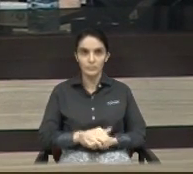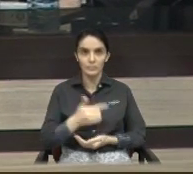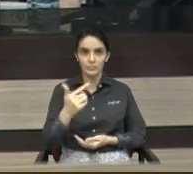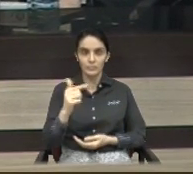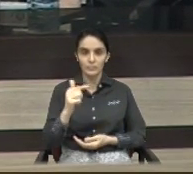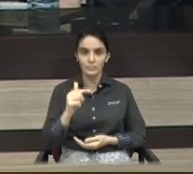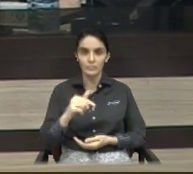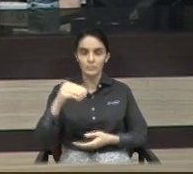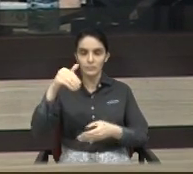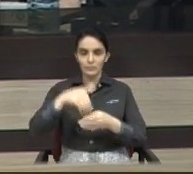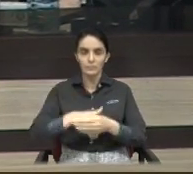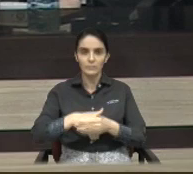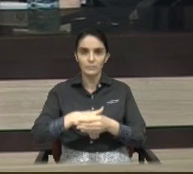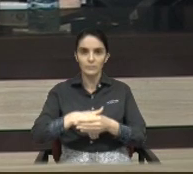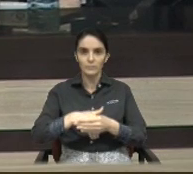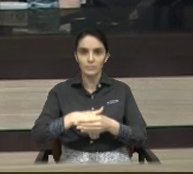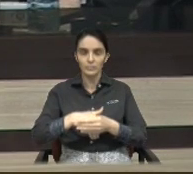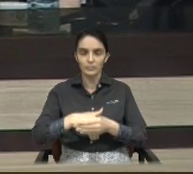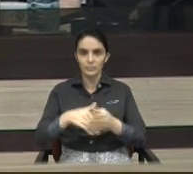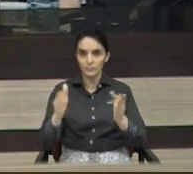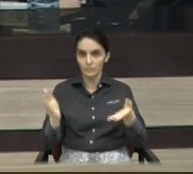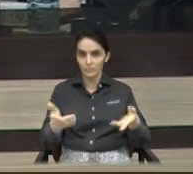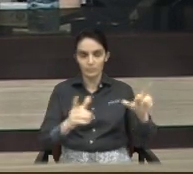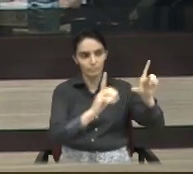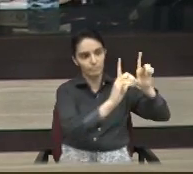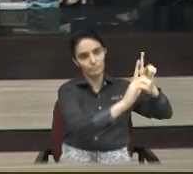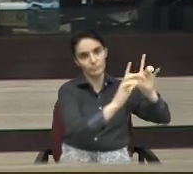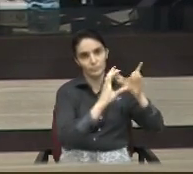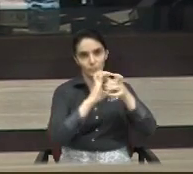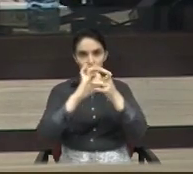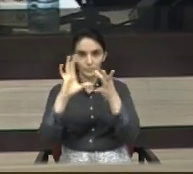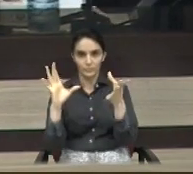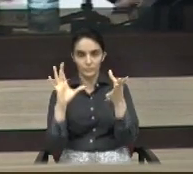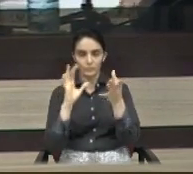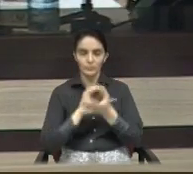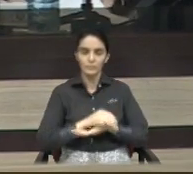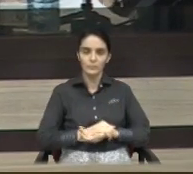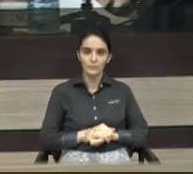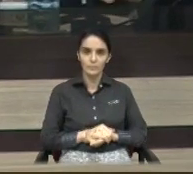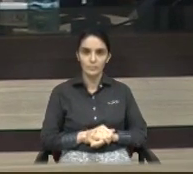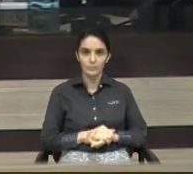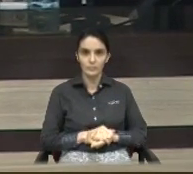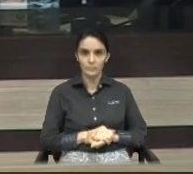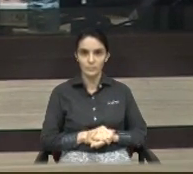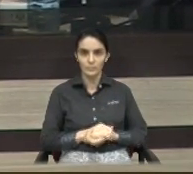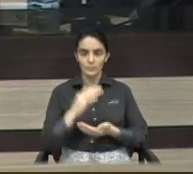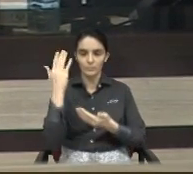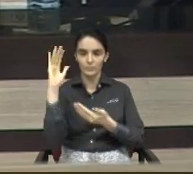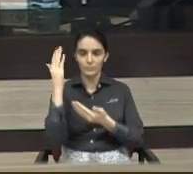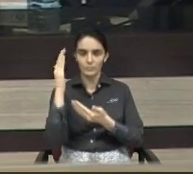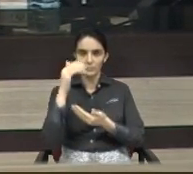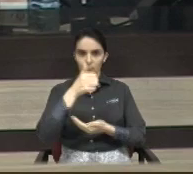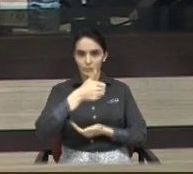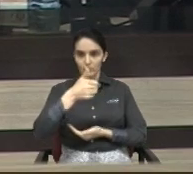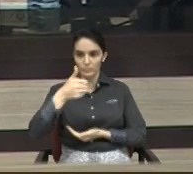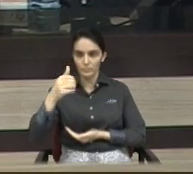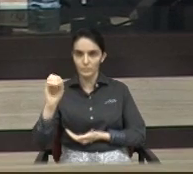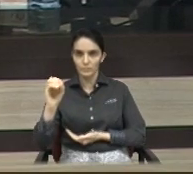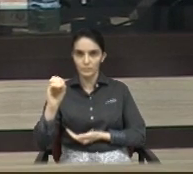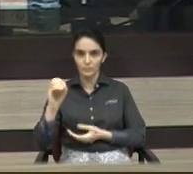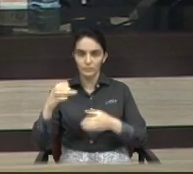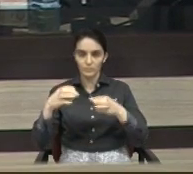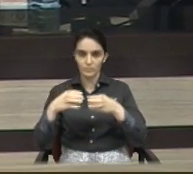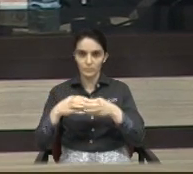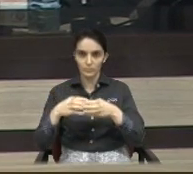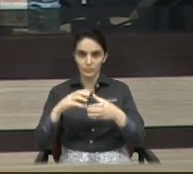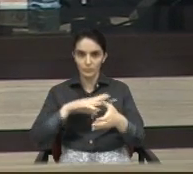havendo, vai à votação nesse momento através do painel eletrônico. Moção de aplausos número 110 ao Grupo